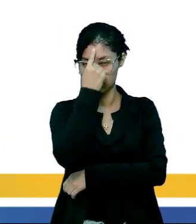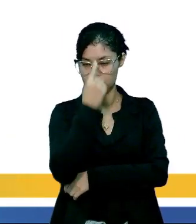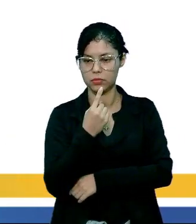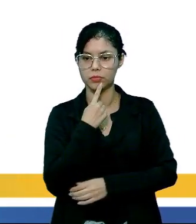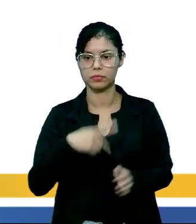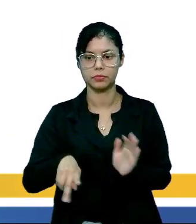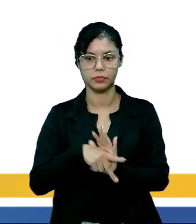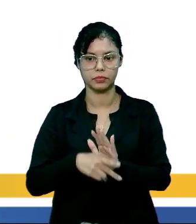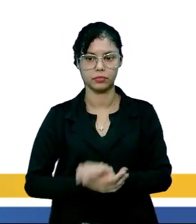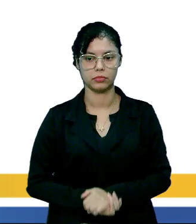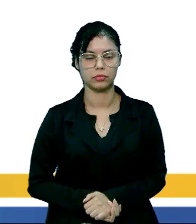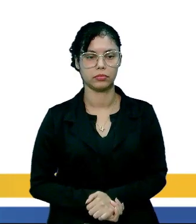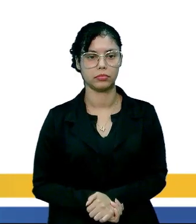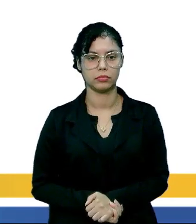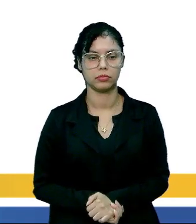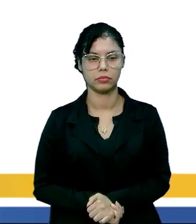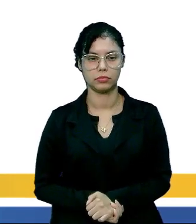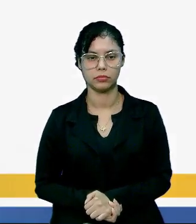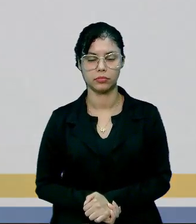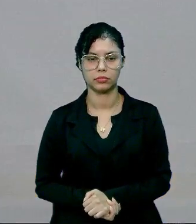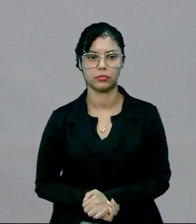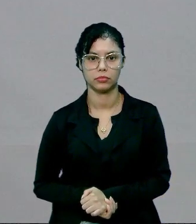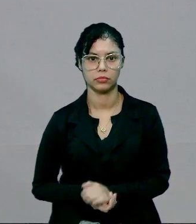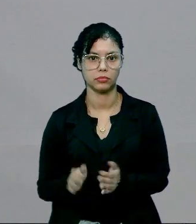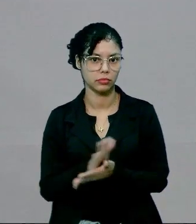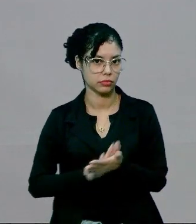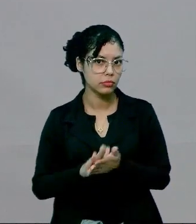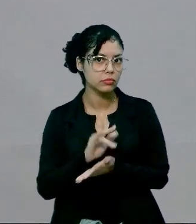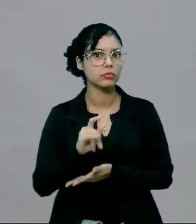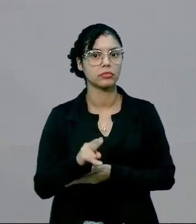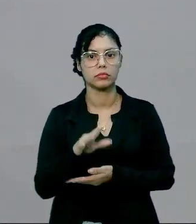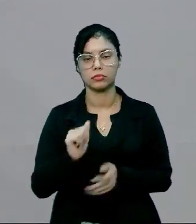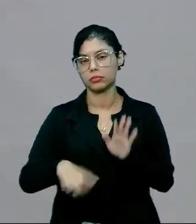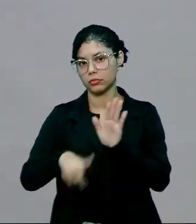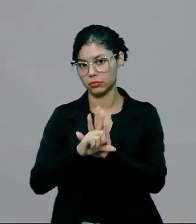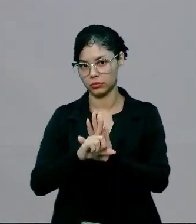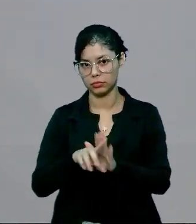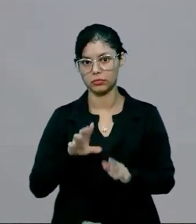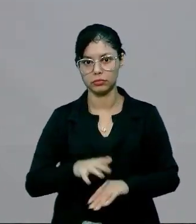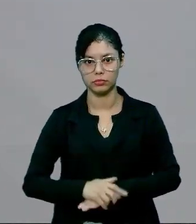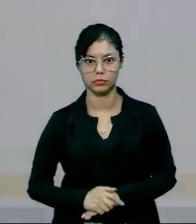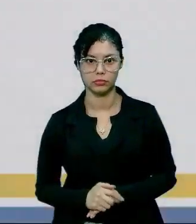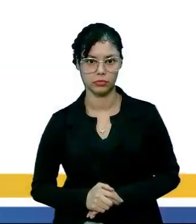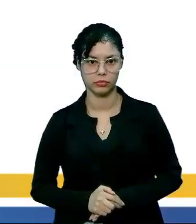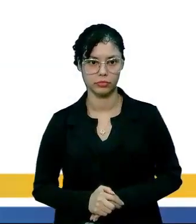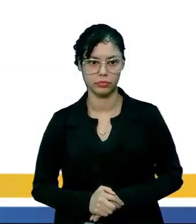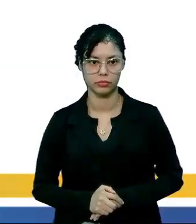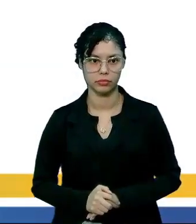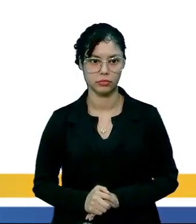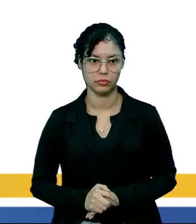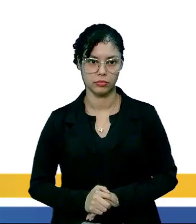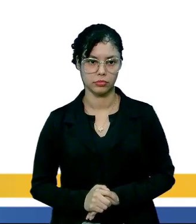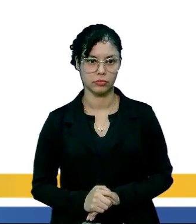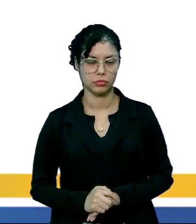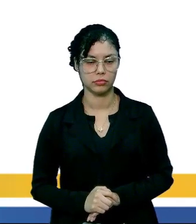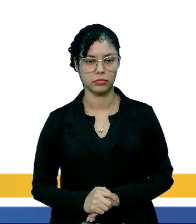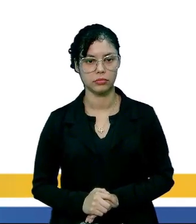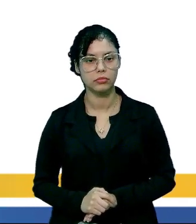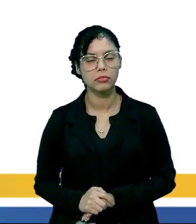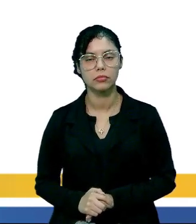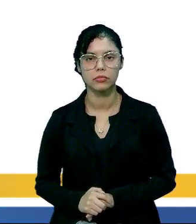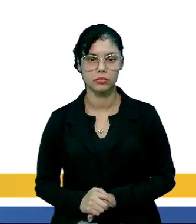à imagem mesmo, tá? Então, assim, nada fica impune, porque as leis estão aí para isso, tá ok? E nós temos